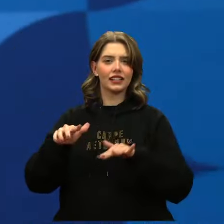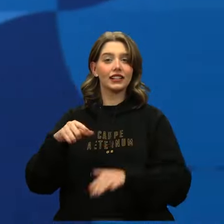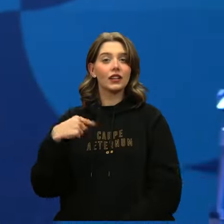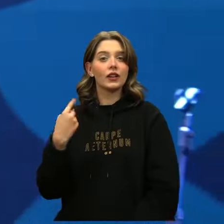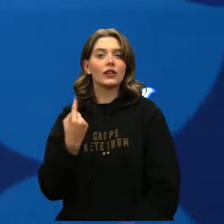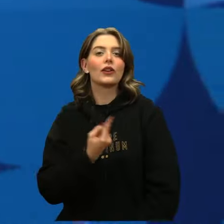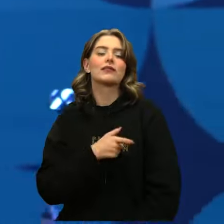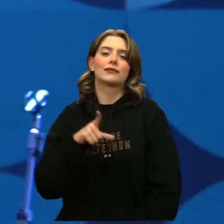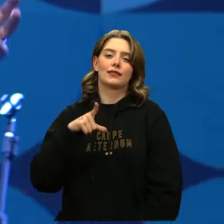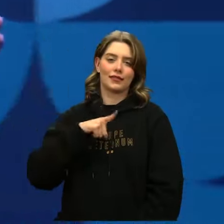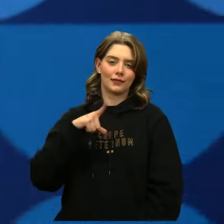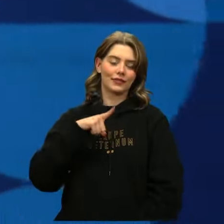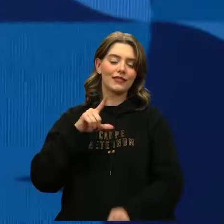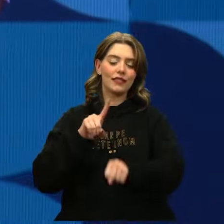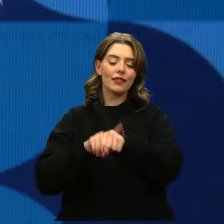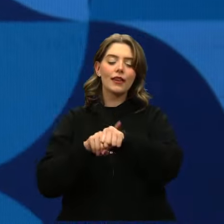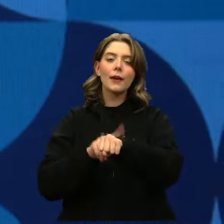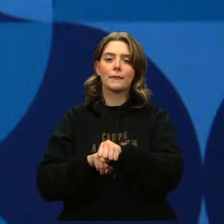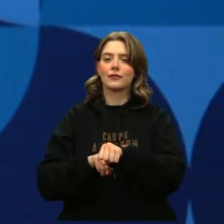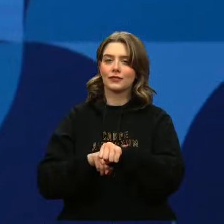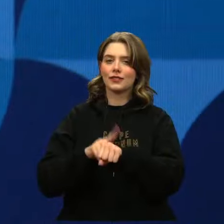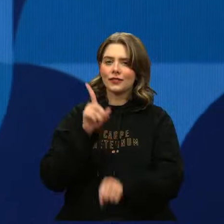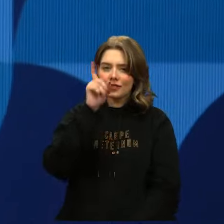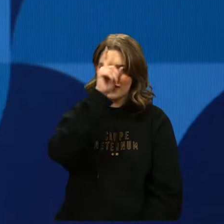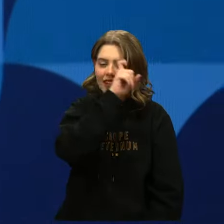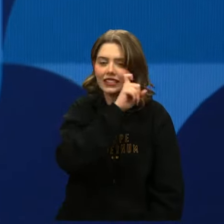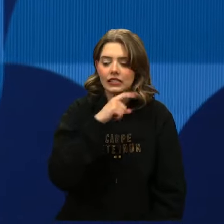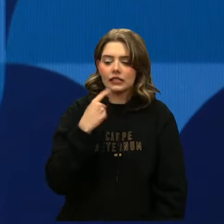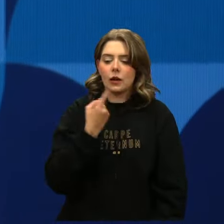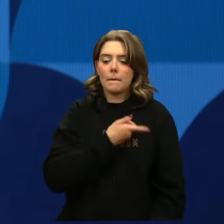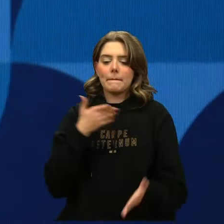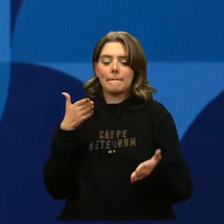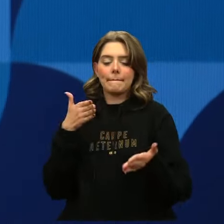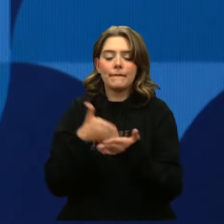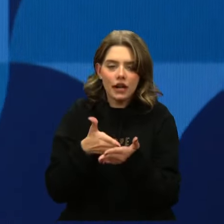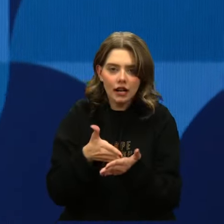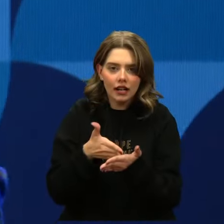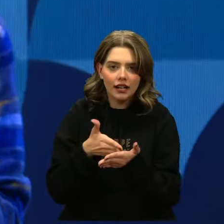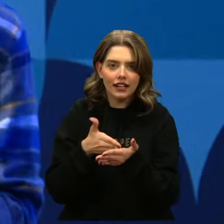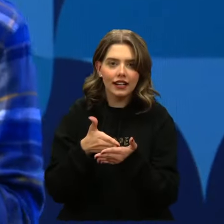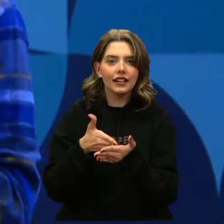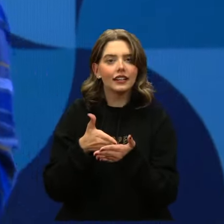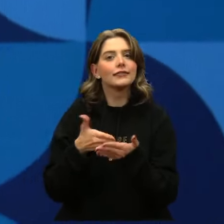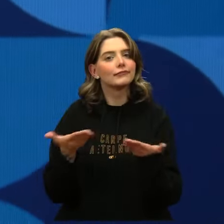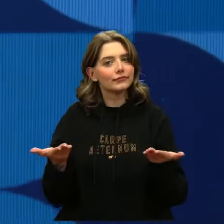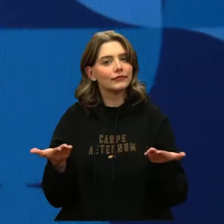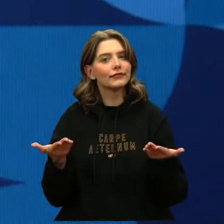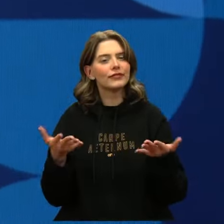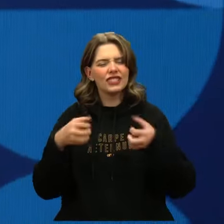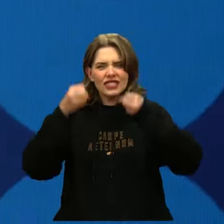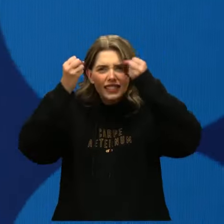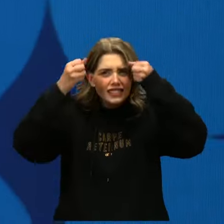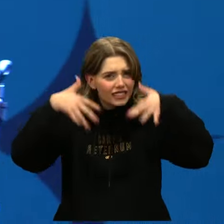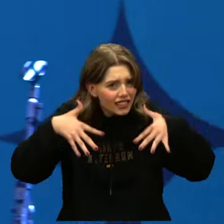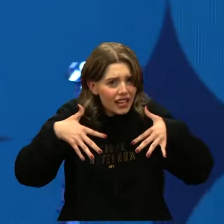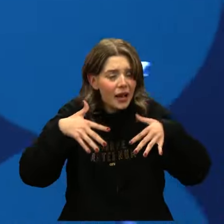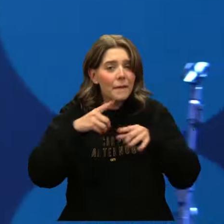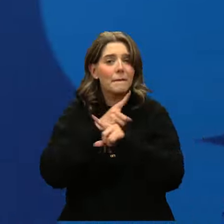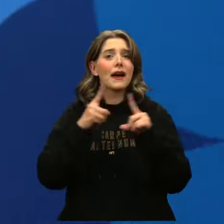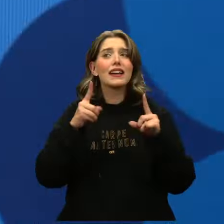por momentos assim, a gente tem a tendência de parar, de congelar. Mas para muitos hoje, o que o Senhor está falando